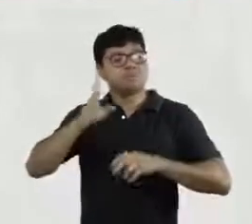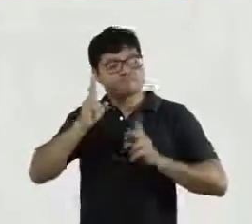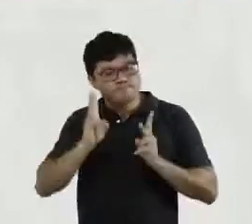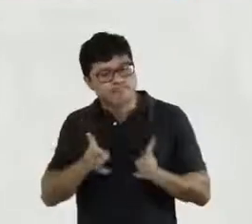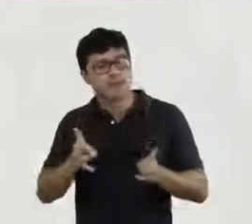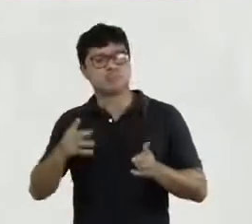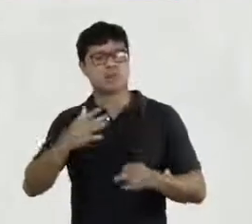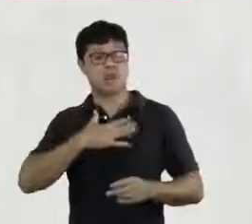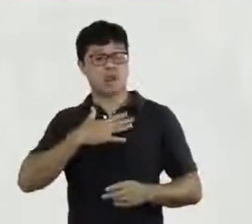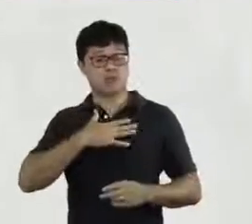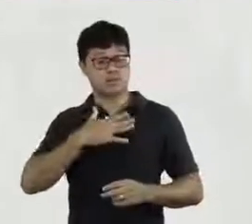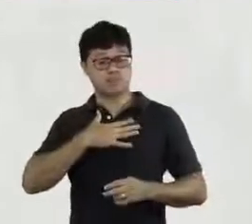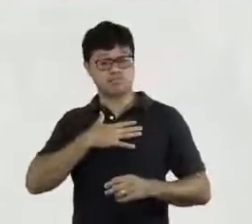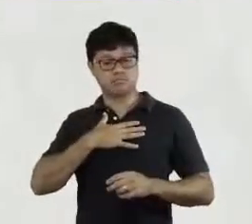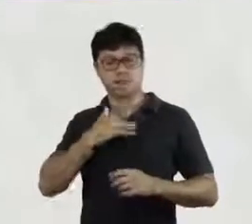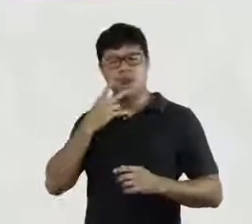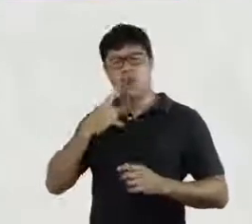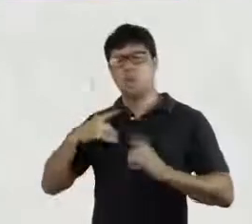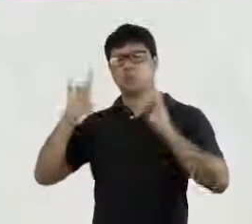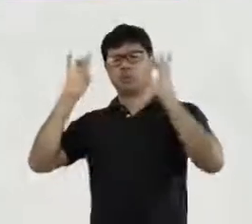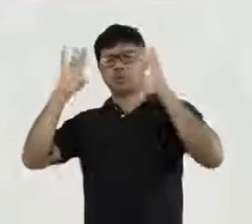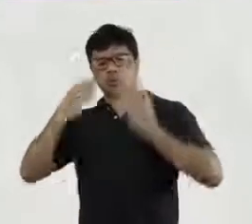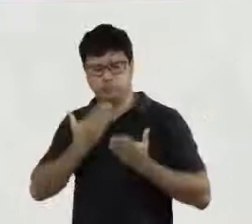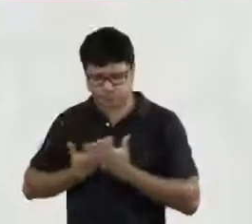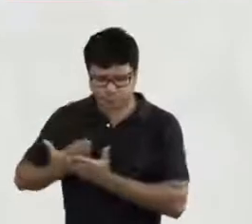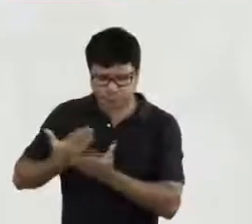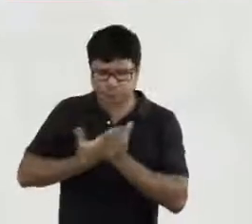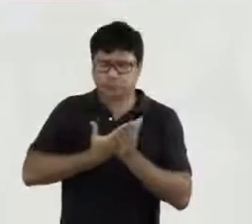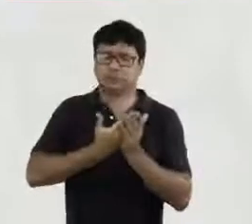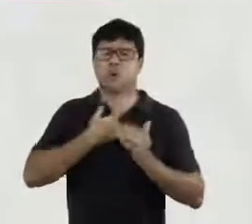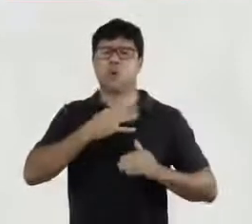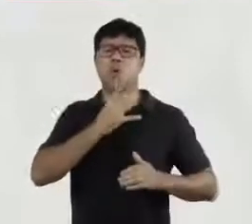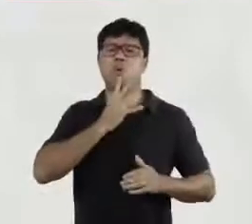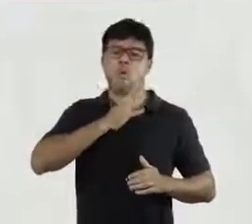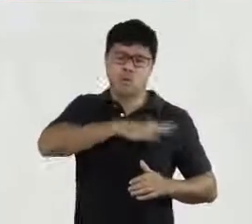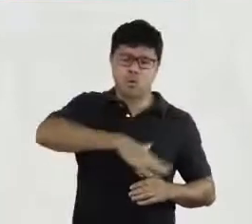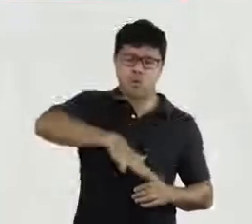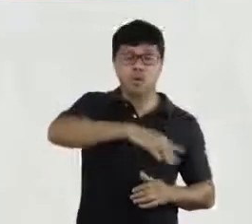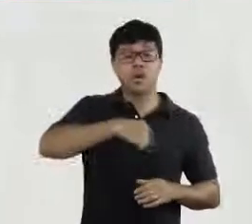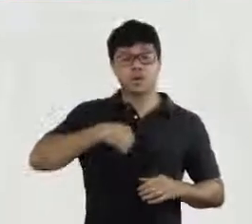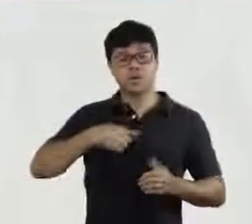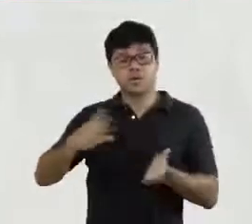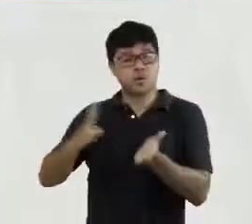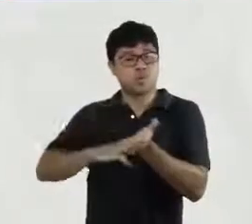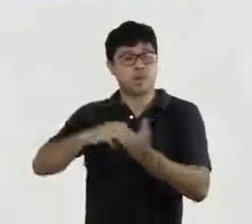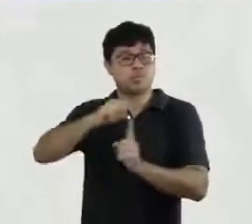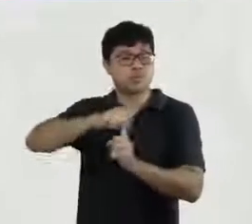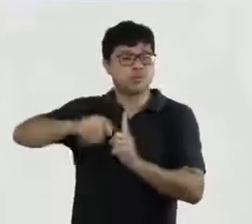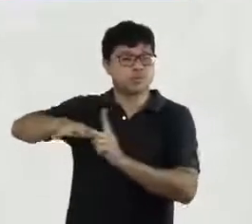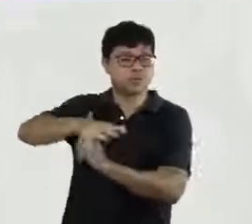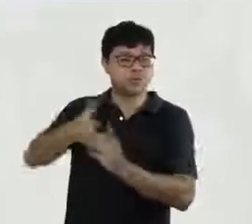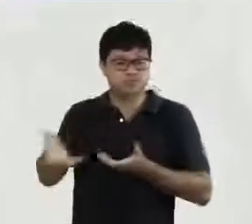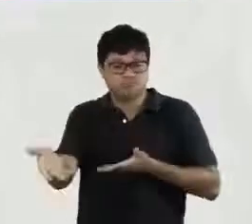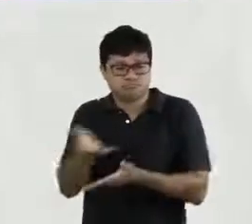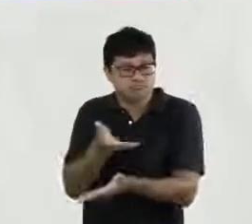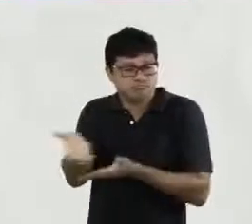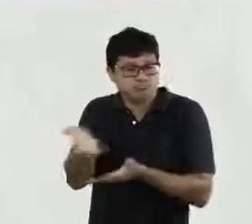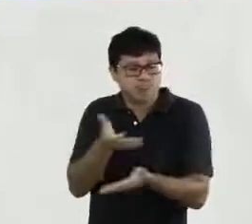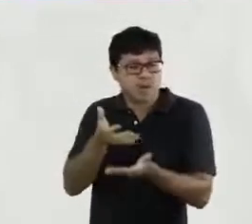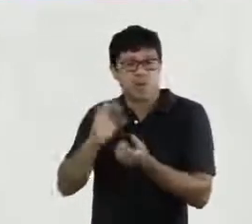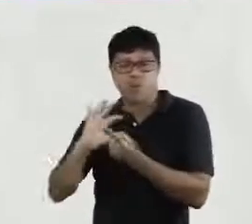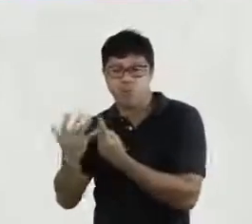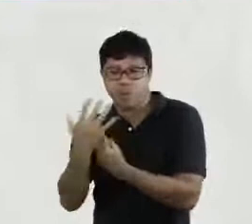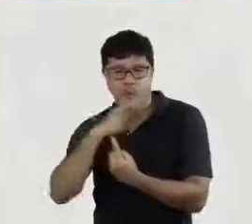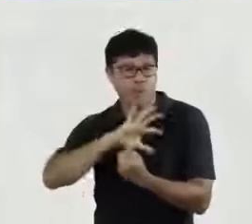eu me coloque como especialista, doutor, pesquisador, eu também sou um membro da sociedade, né? Eu